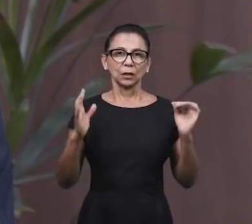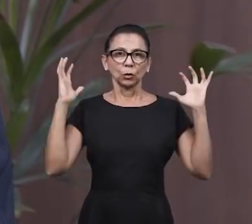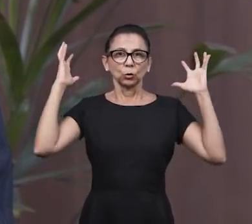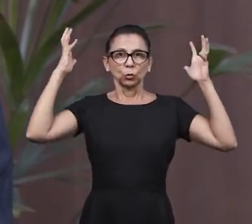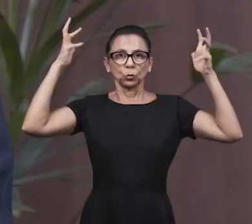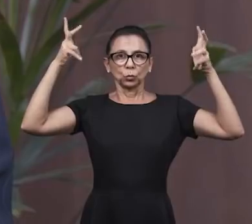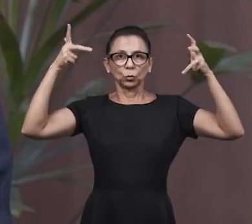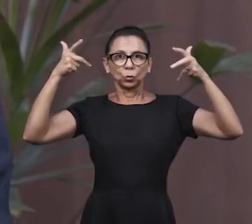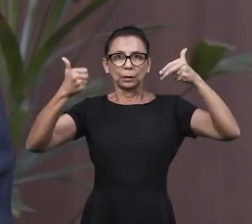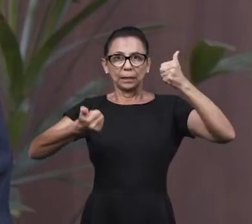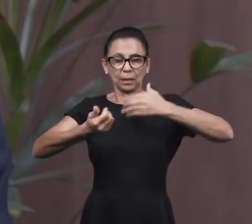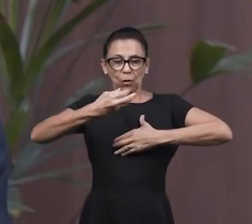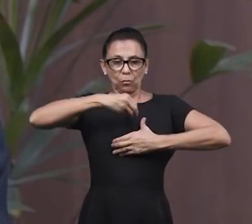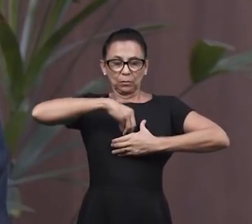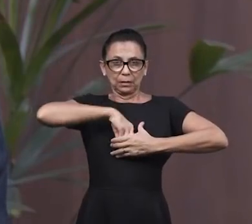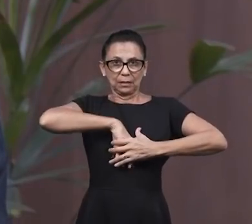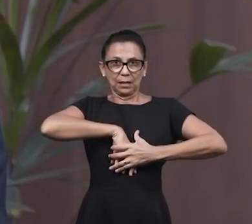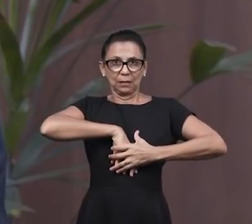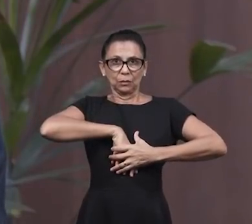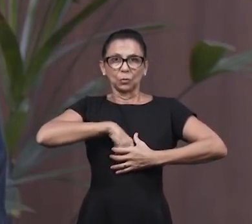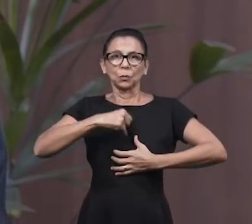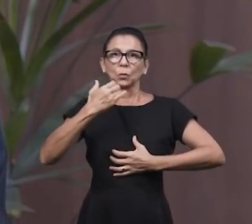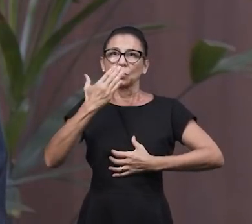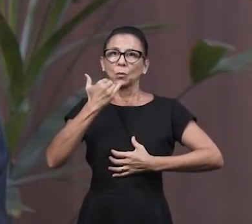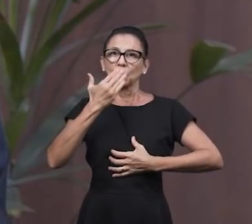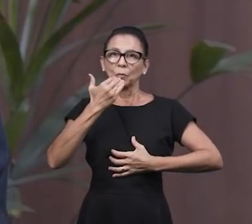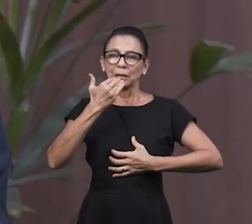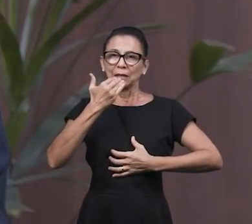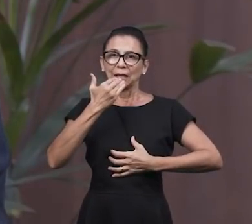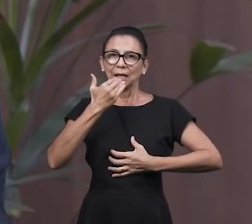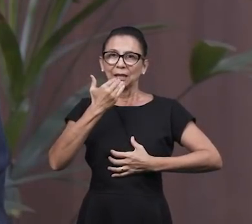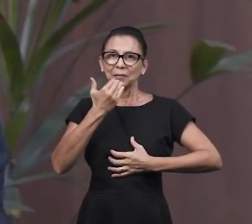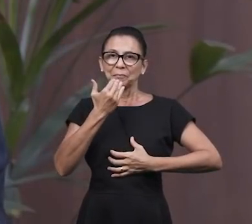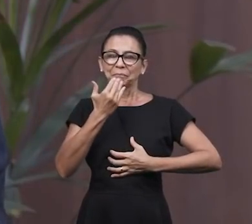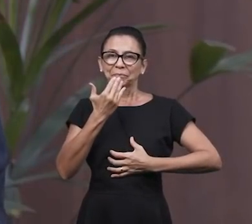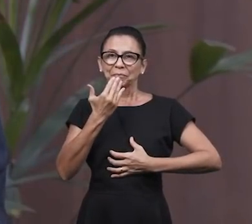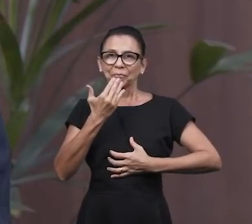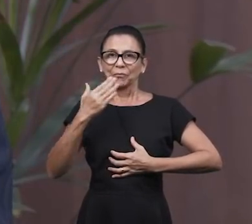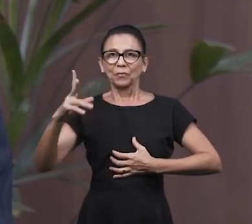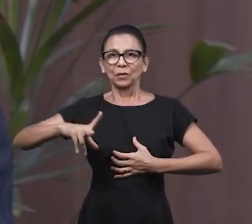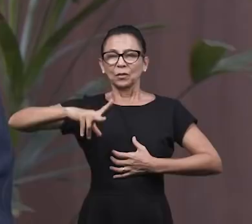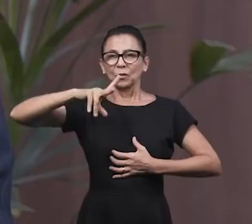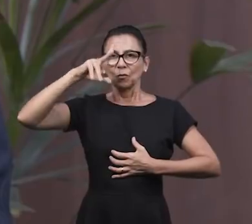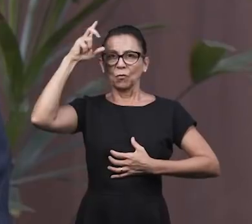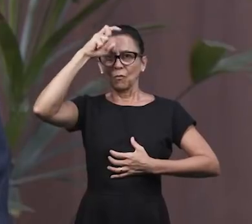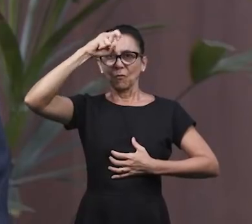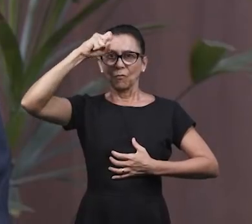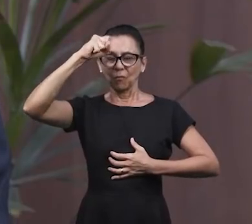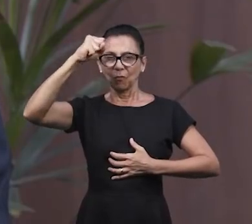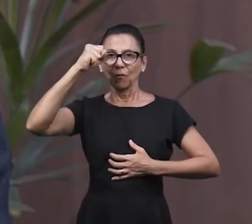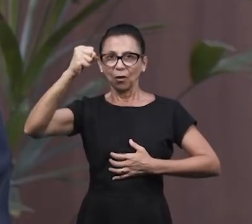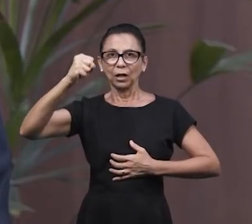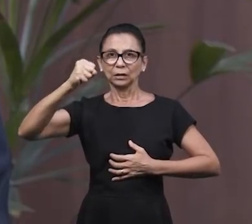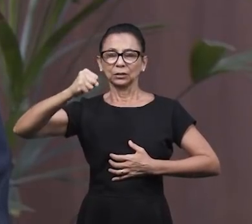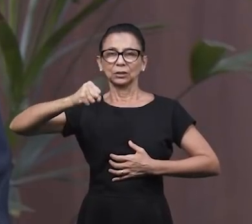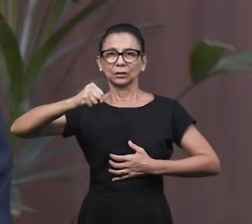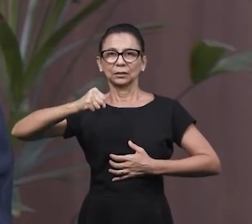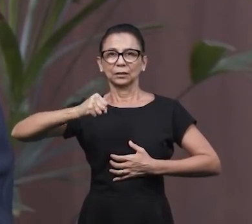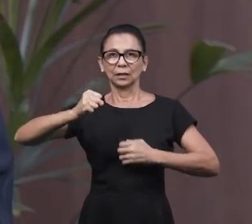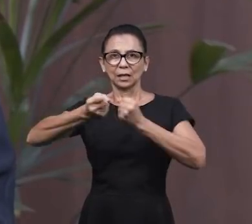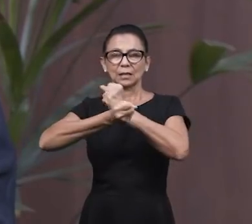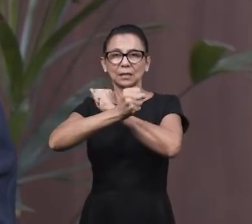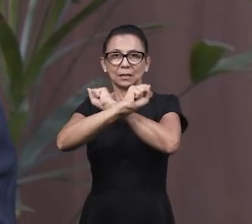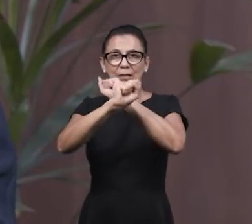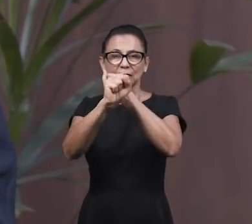saiu comida, e doçura saiu do forte. E o texto diz que em 3 dias daquela festa,